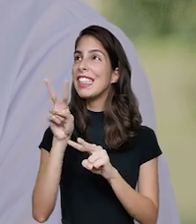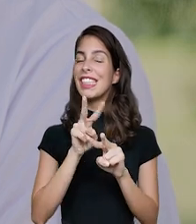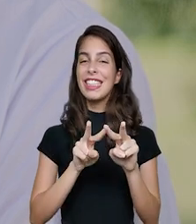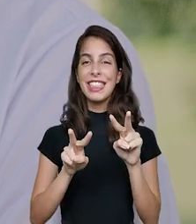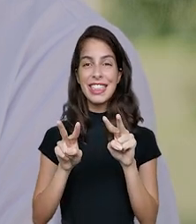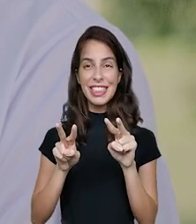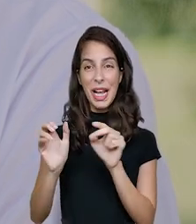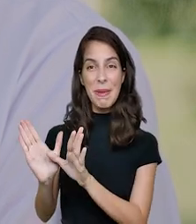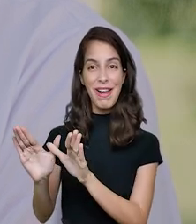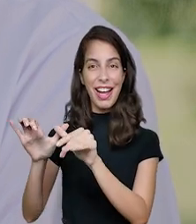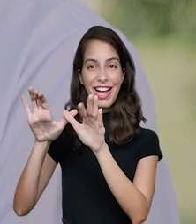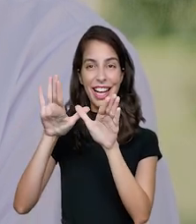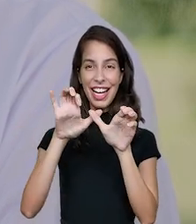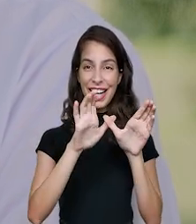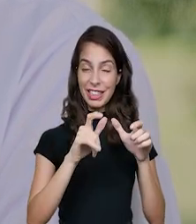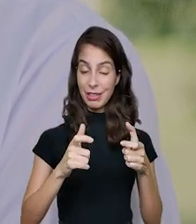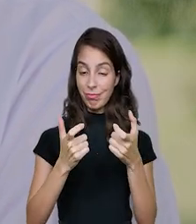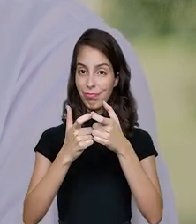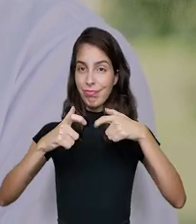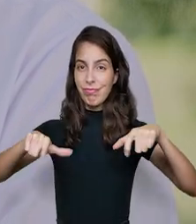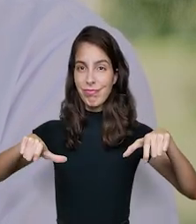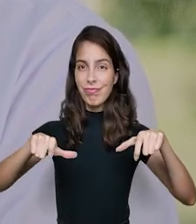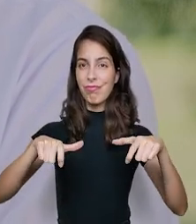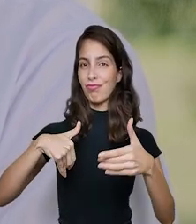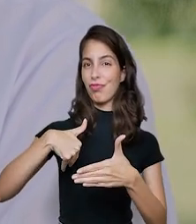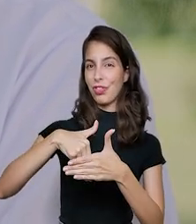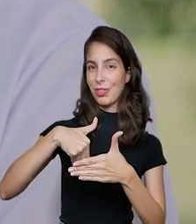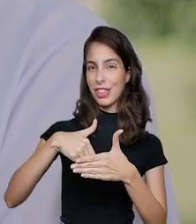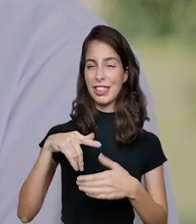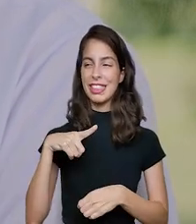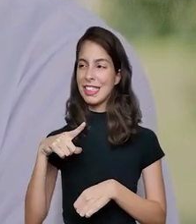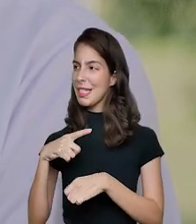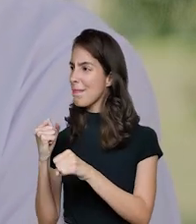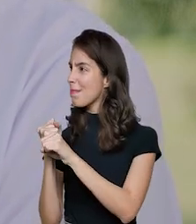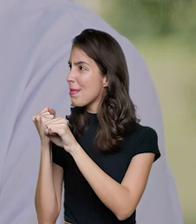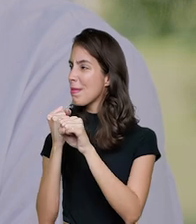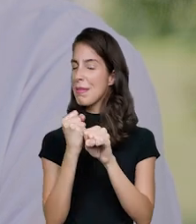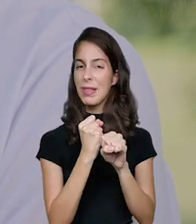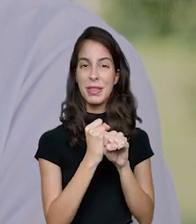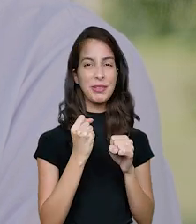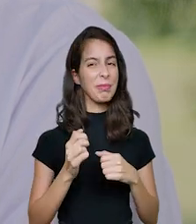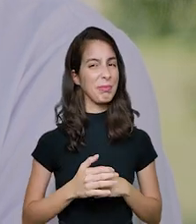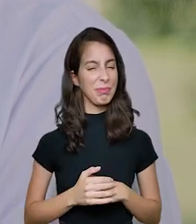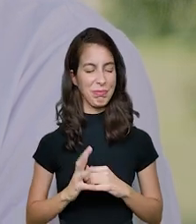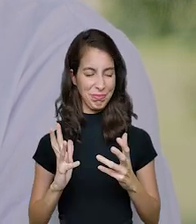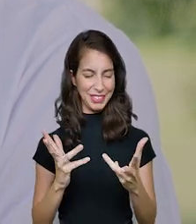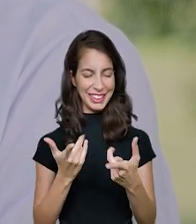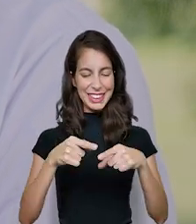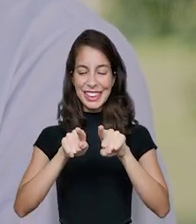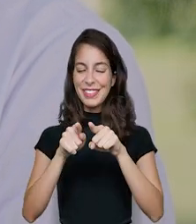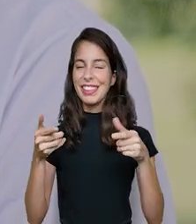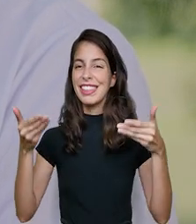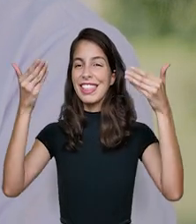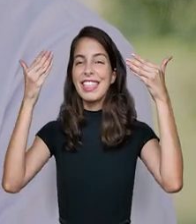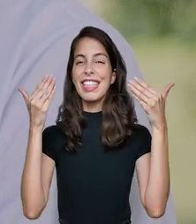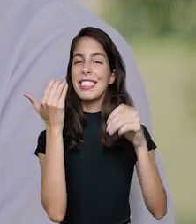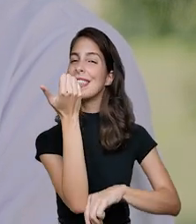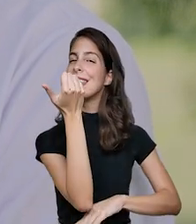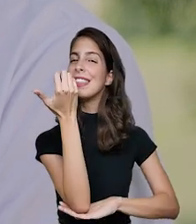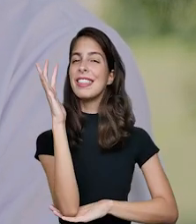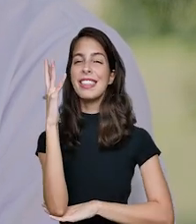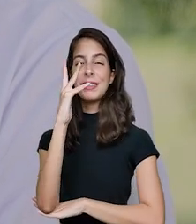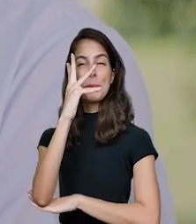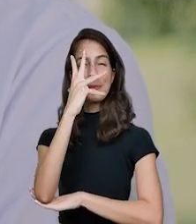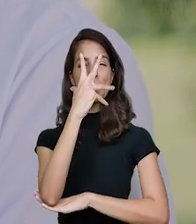e no lugar que tem um campo de futebol tem estruturas né e ao fundo aqui né uma vegetação muito